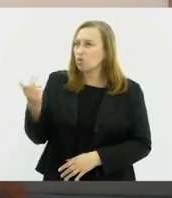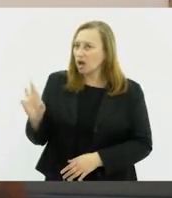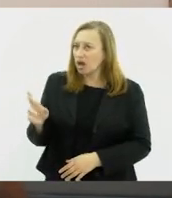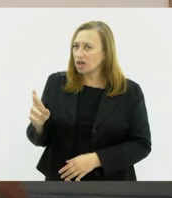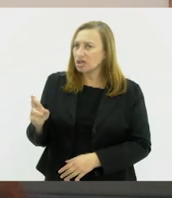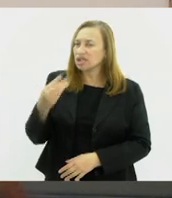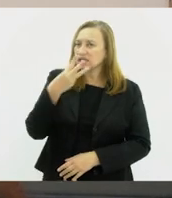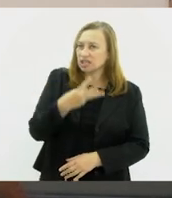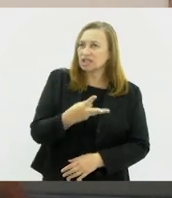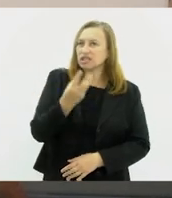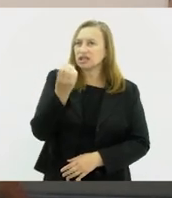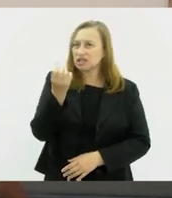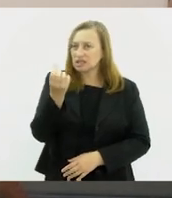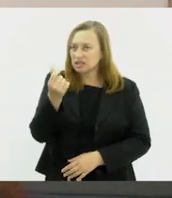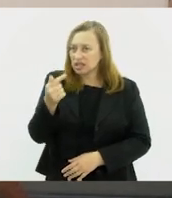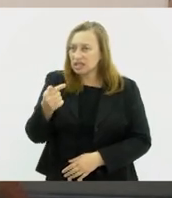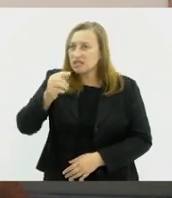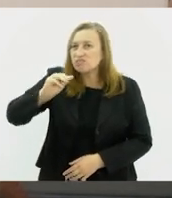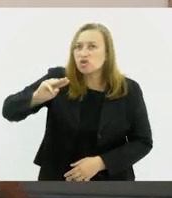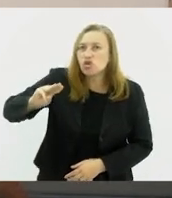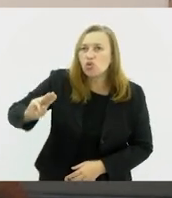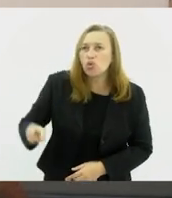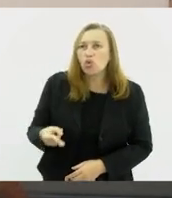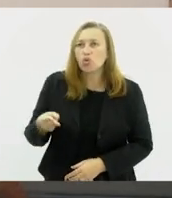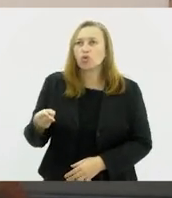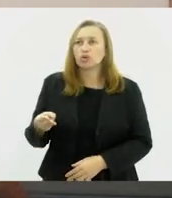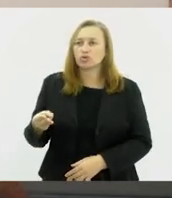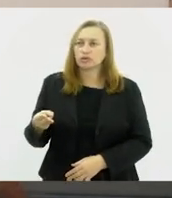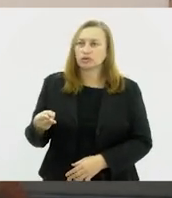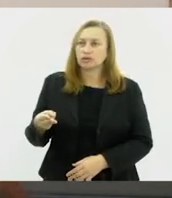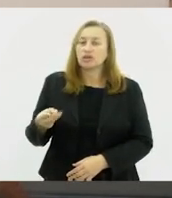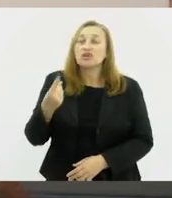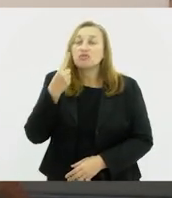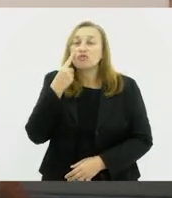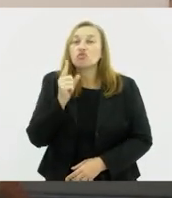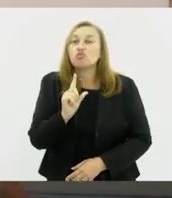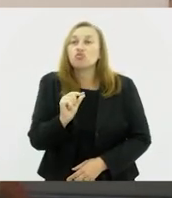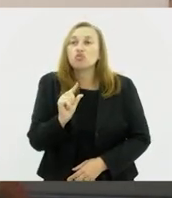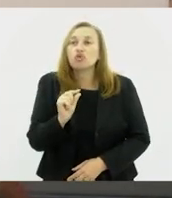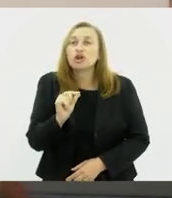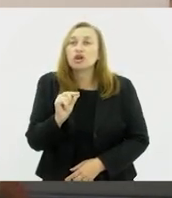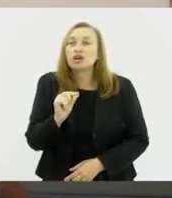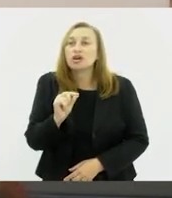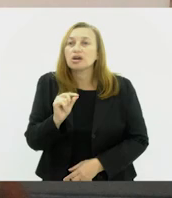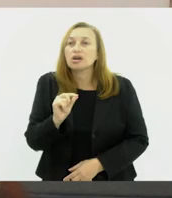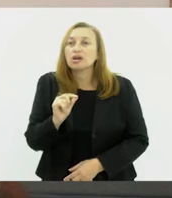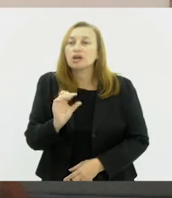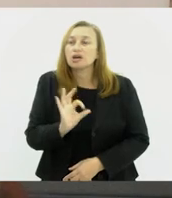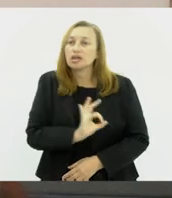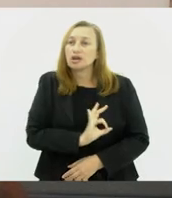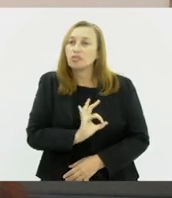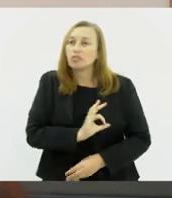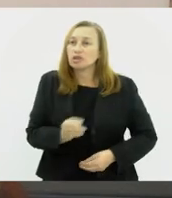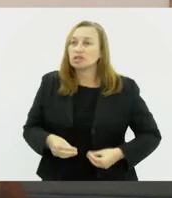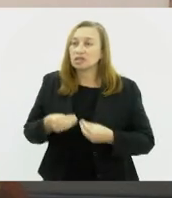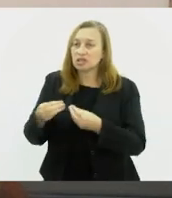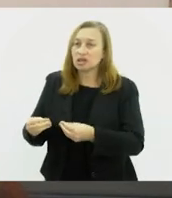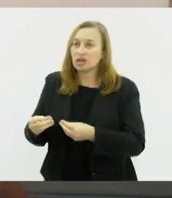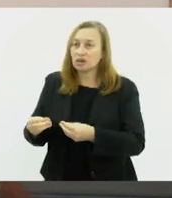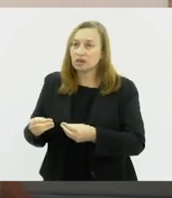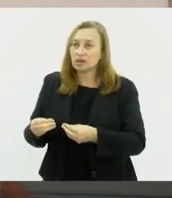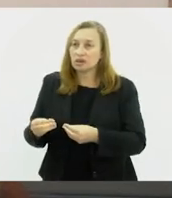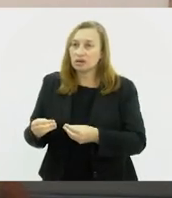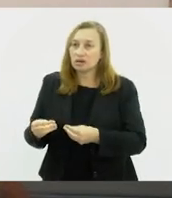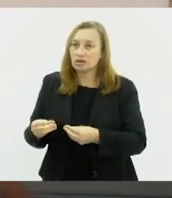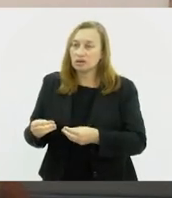37 milhões e a interceptação viu que a polícia que entregou essa carga no na favela de